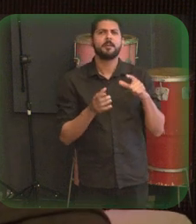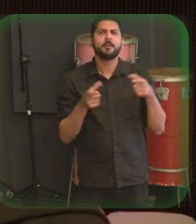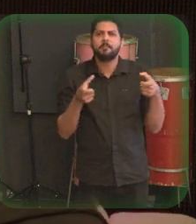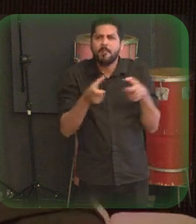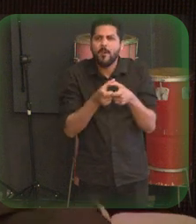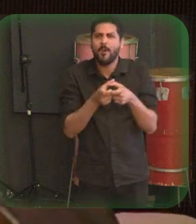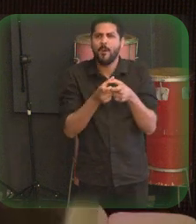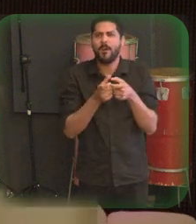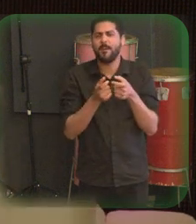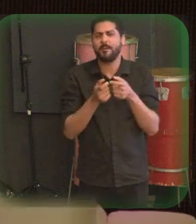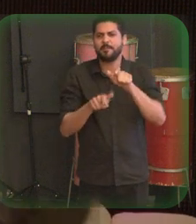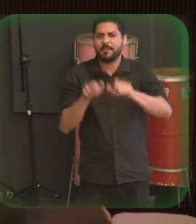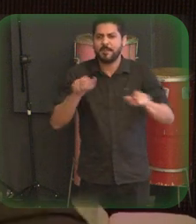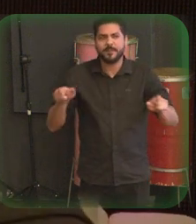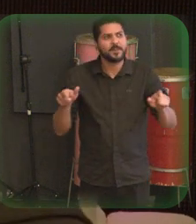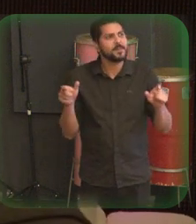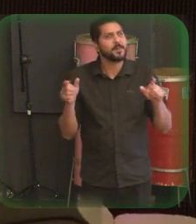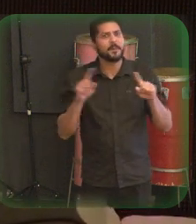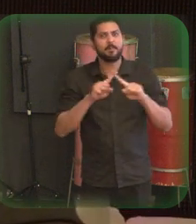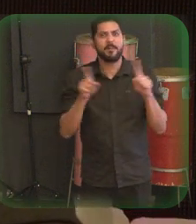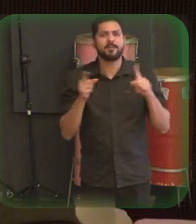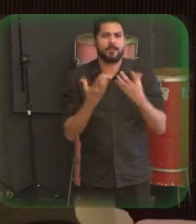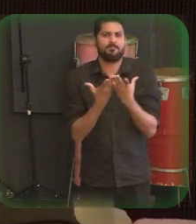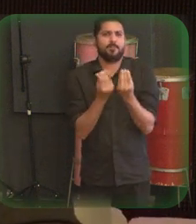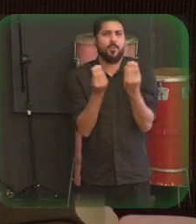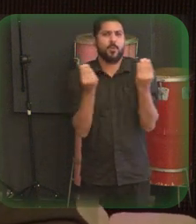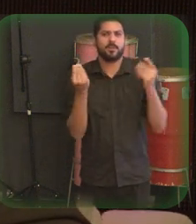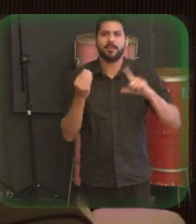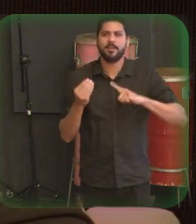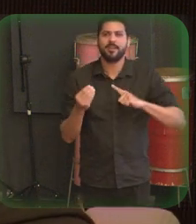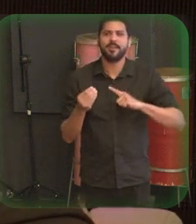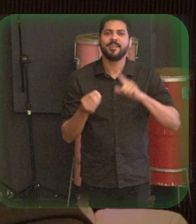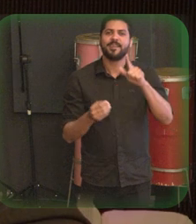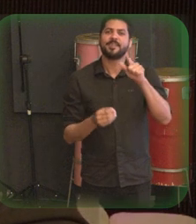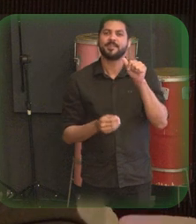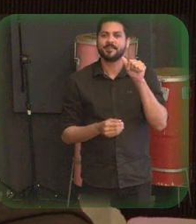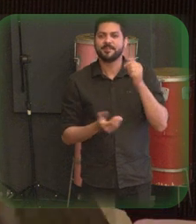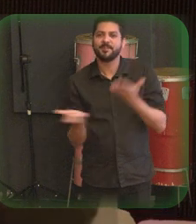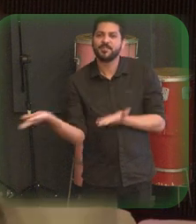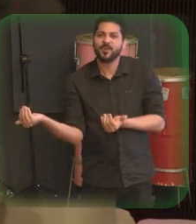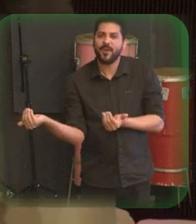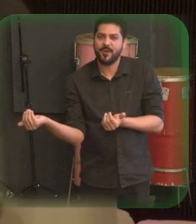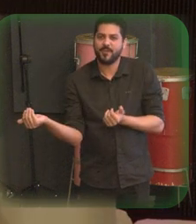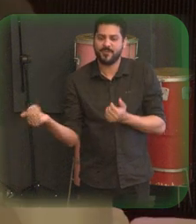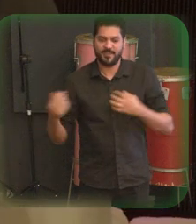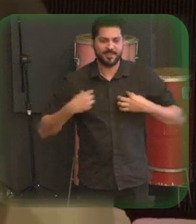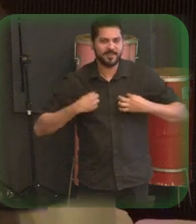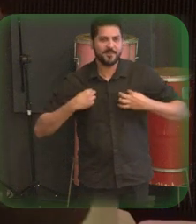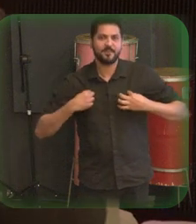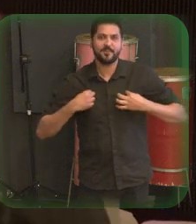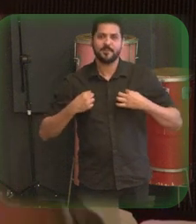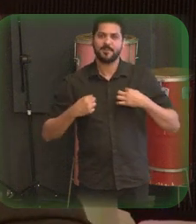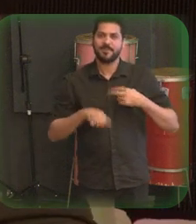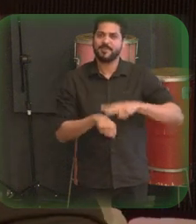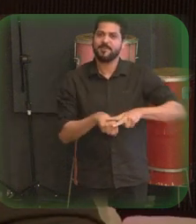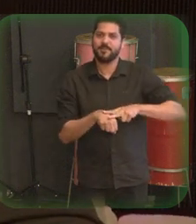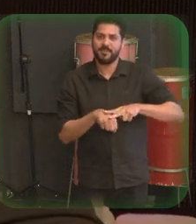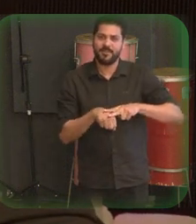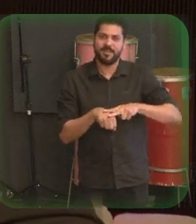nosso instituto, né? Esses meninos e meninas aí de camisas verdes e brancas são estudantes que vêm de cada um dos nossos